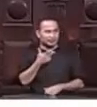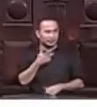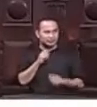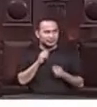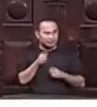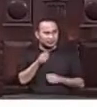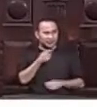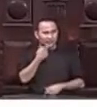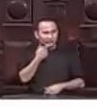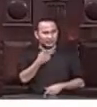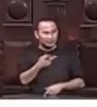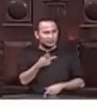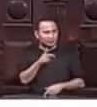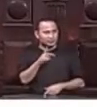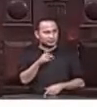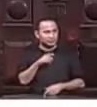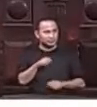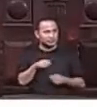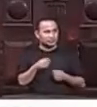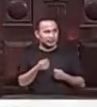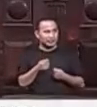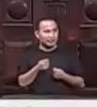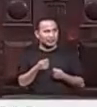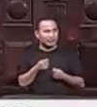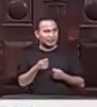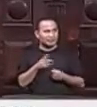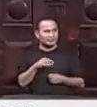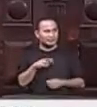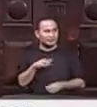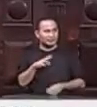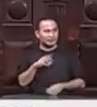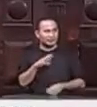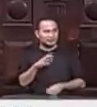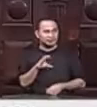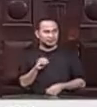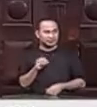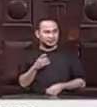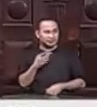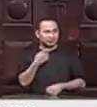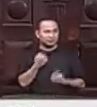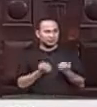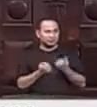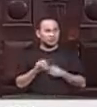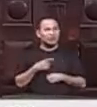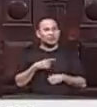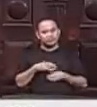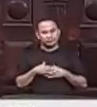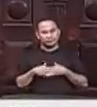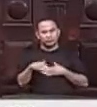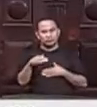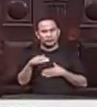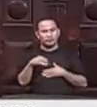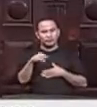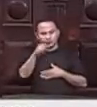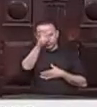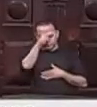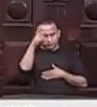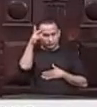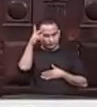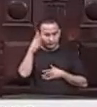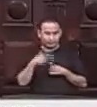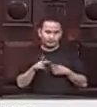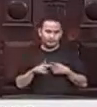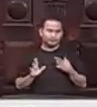imprensa: vedada a locação de veículo aéreo enquanto durar a calamidade pública. Então decretam calamidade